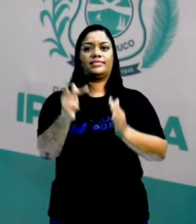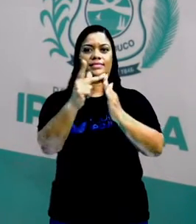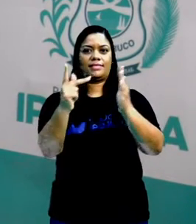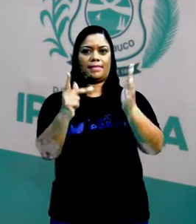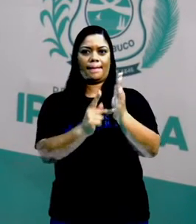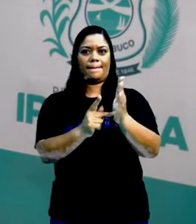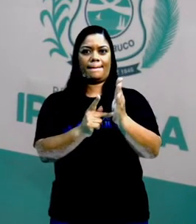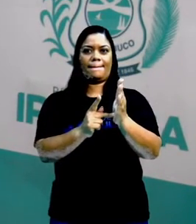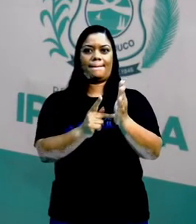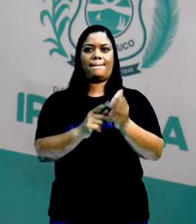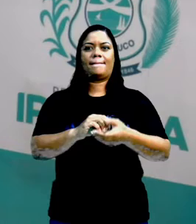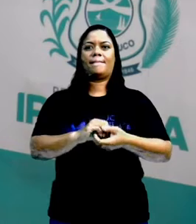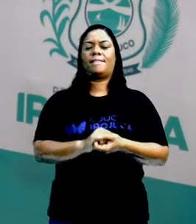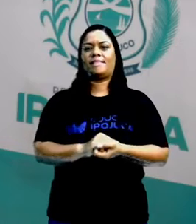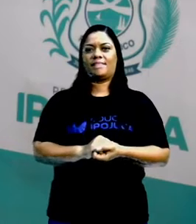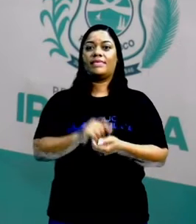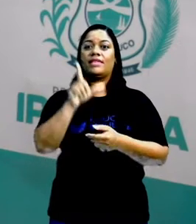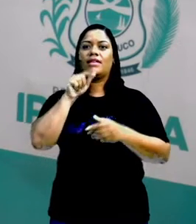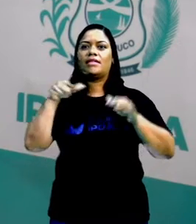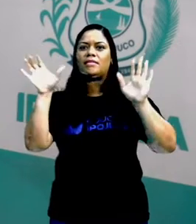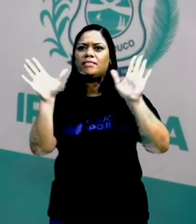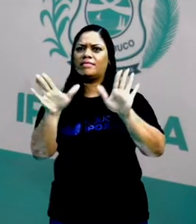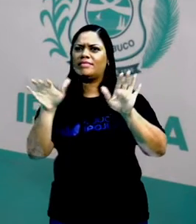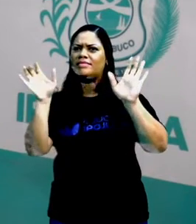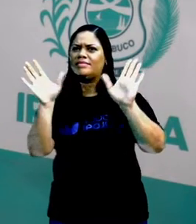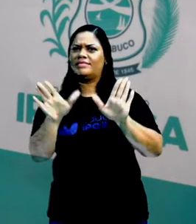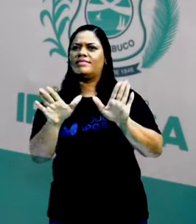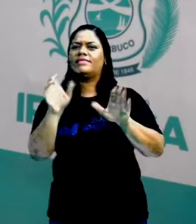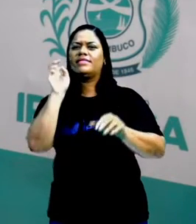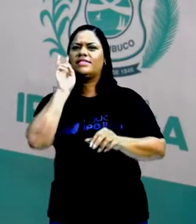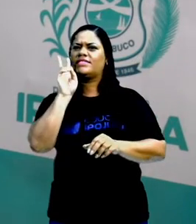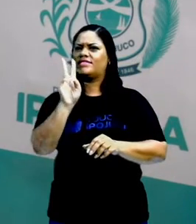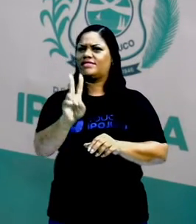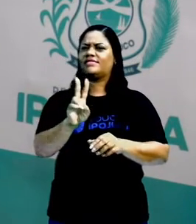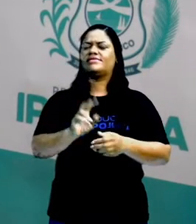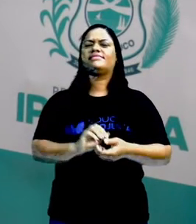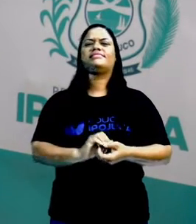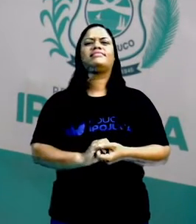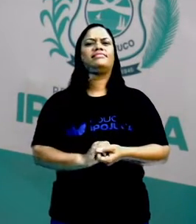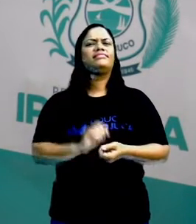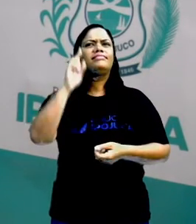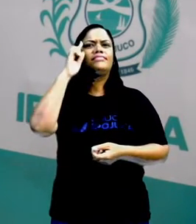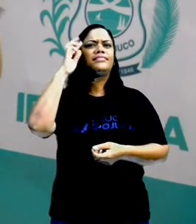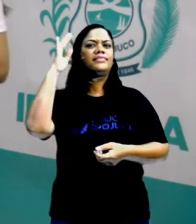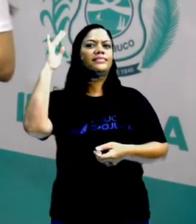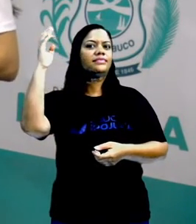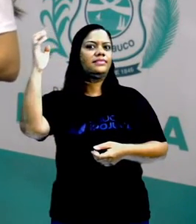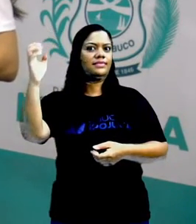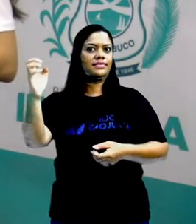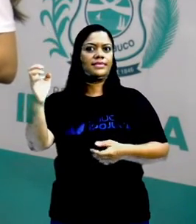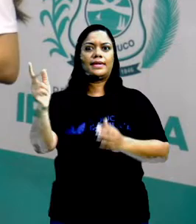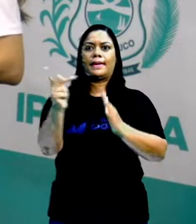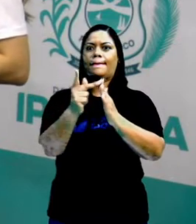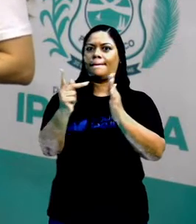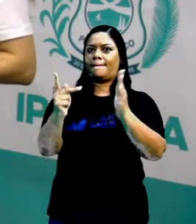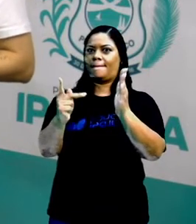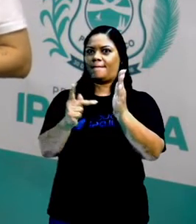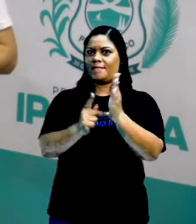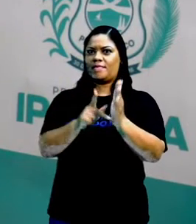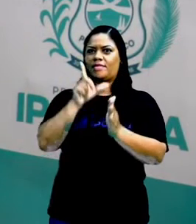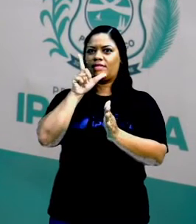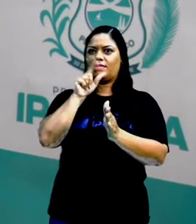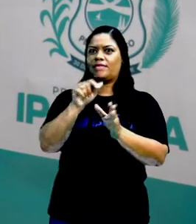poema e pássaro. Olha só, imagina aí a construção. O poema são pássaros